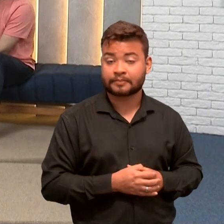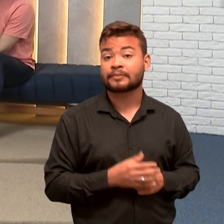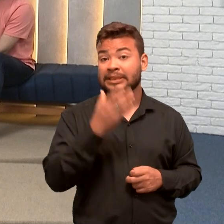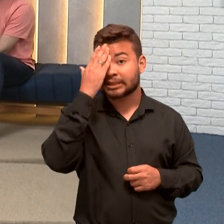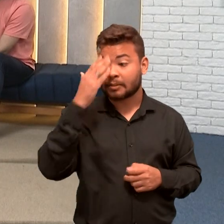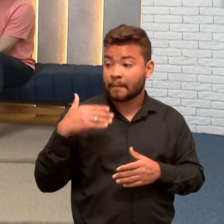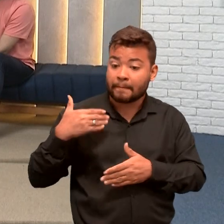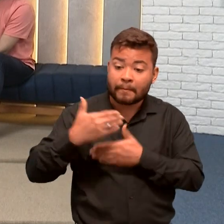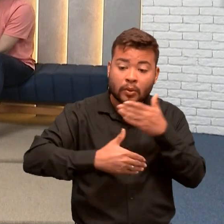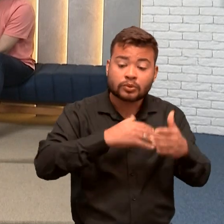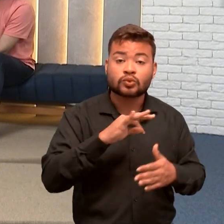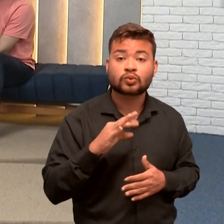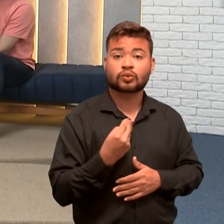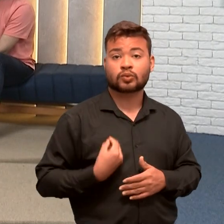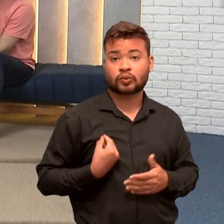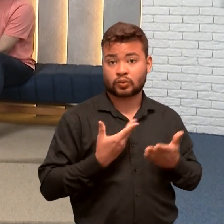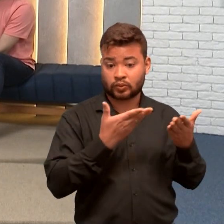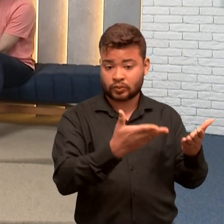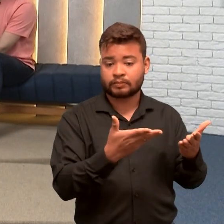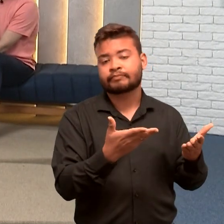passa por ali. A gente tem muita questão